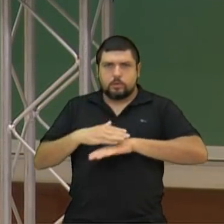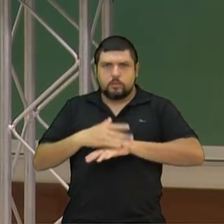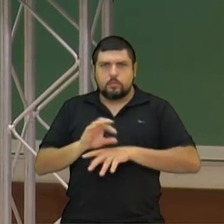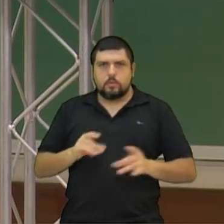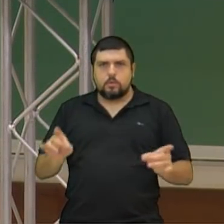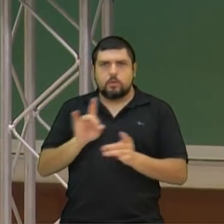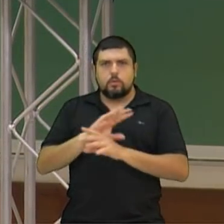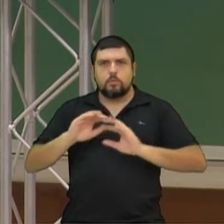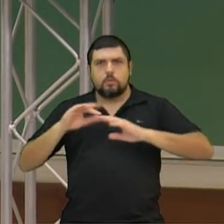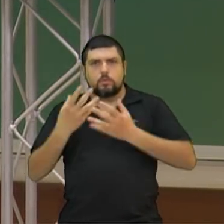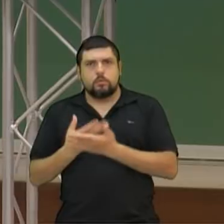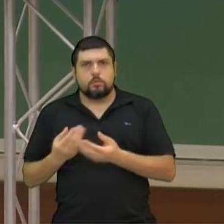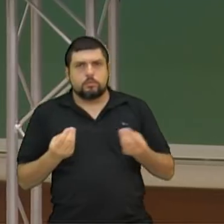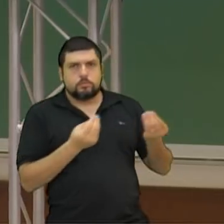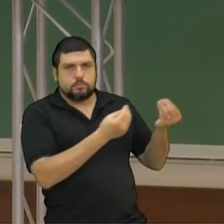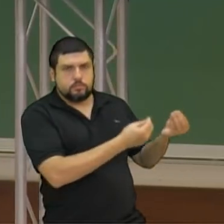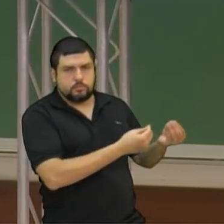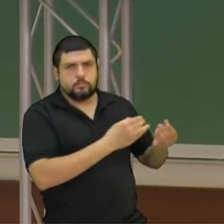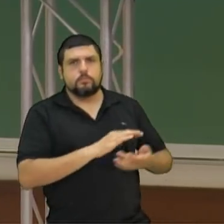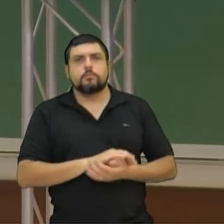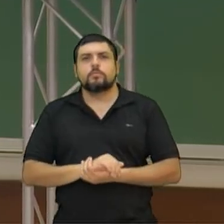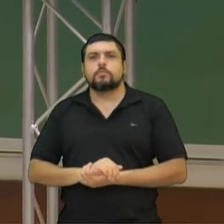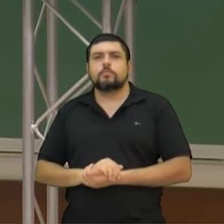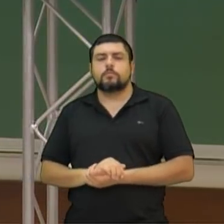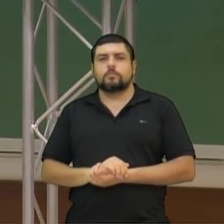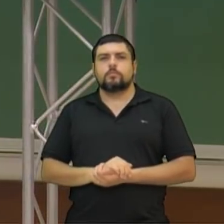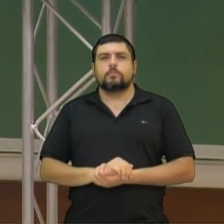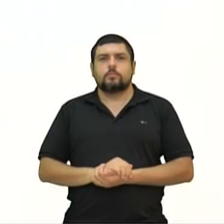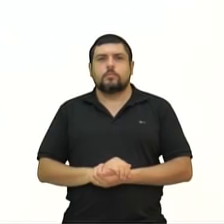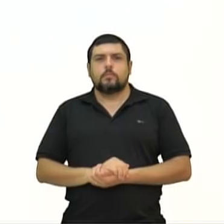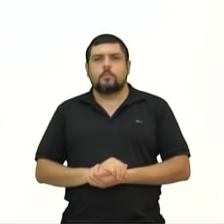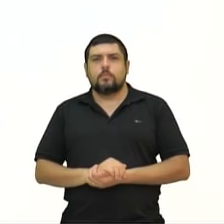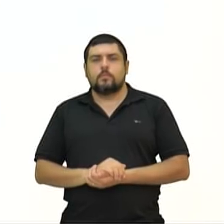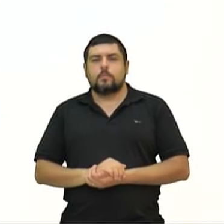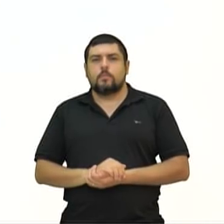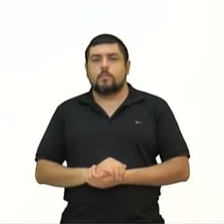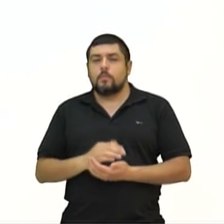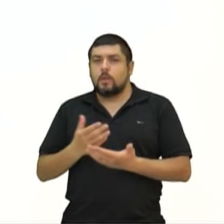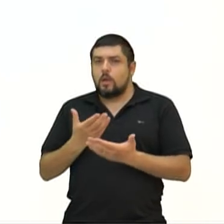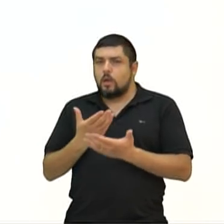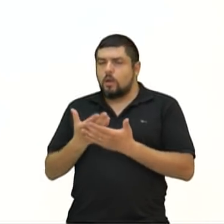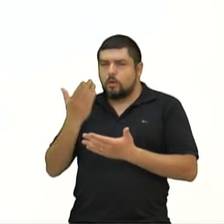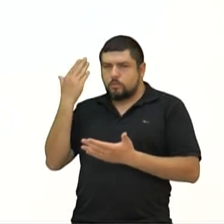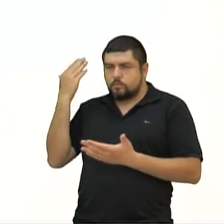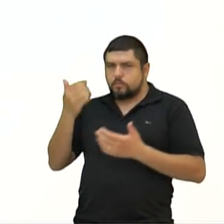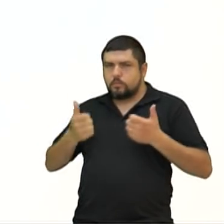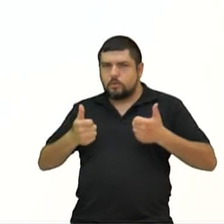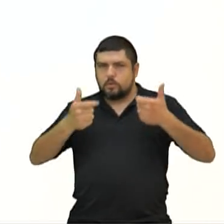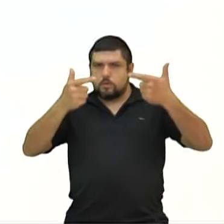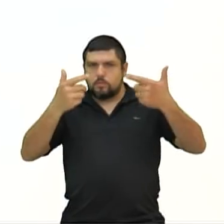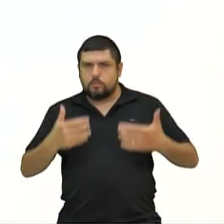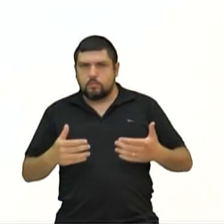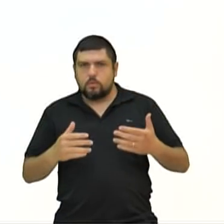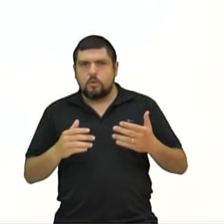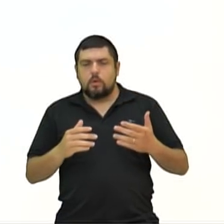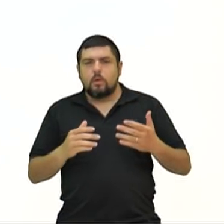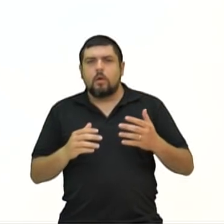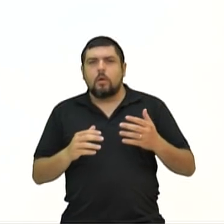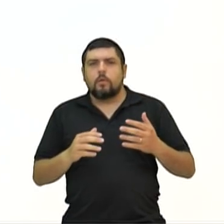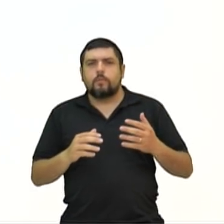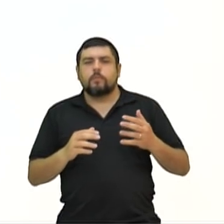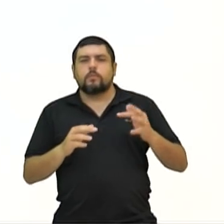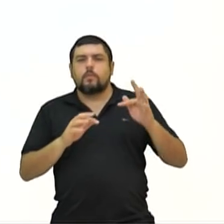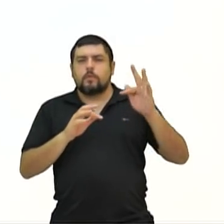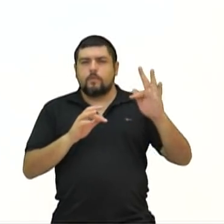escola novamente, ok? Bom, na última aula nós falamos sobre função modular e gráfico da função modular,